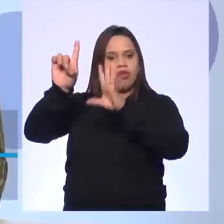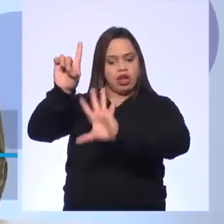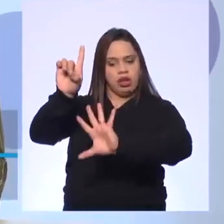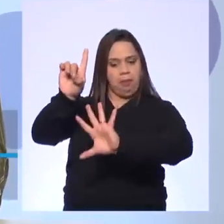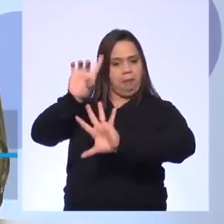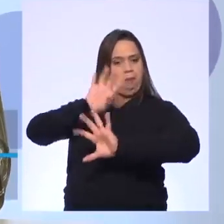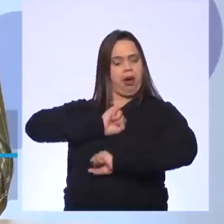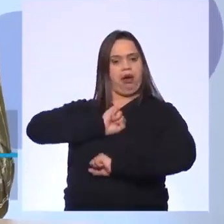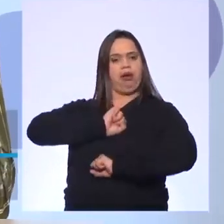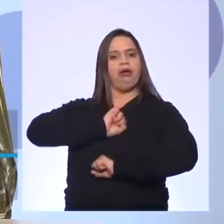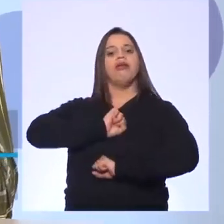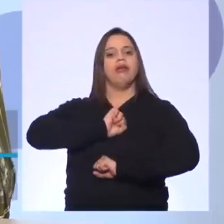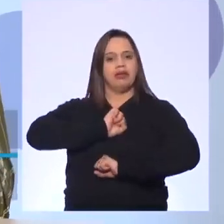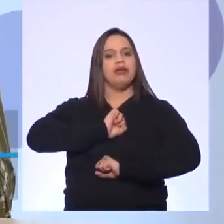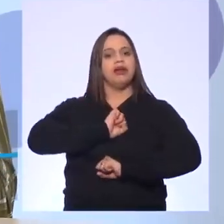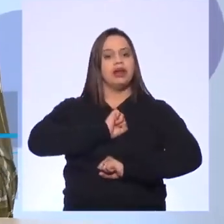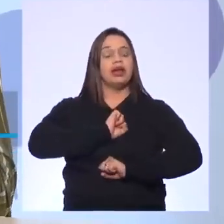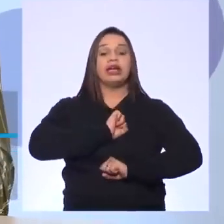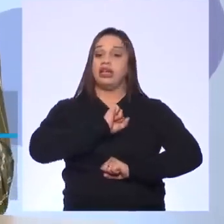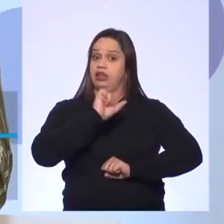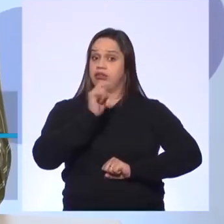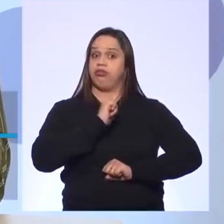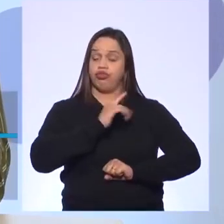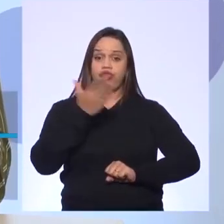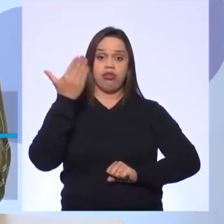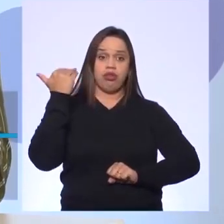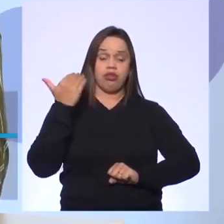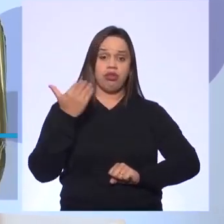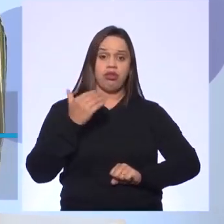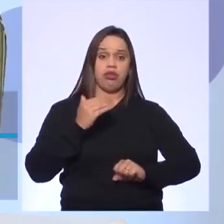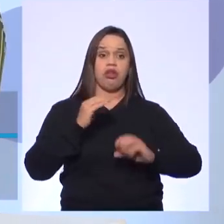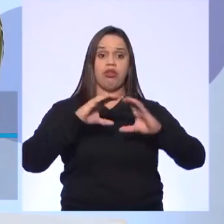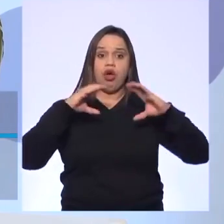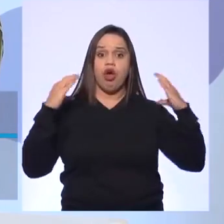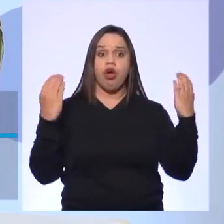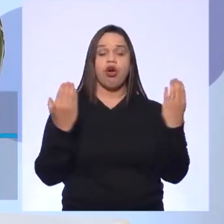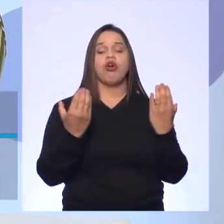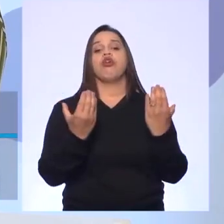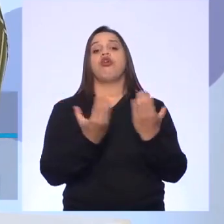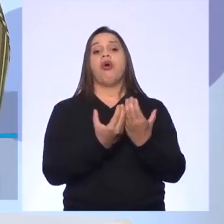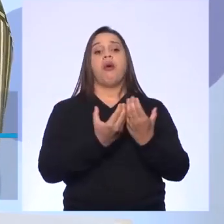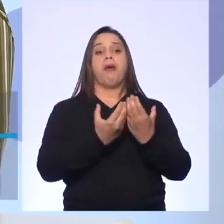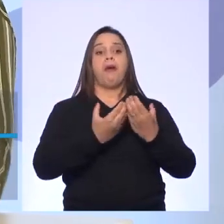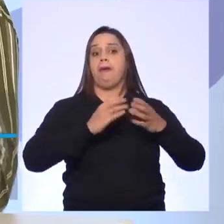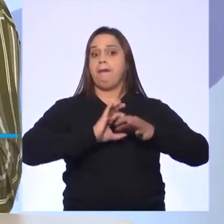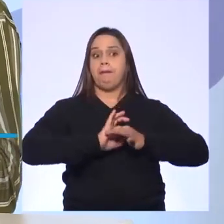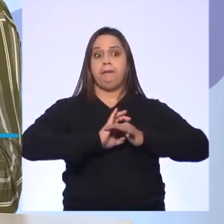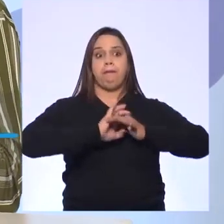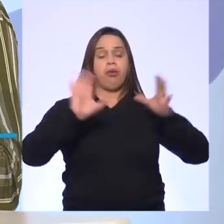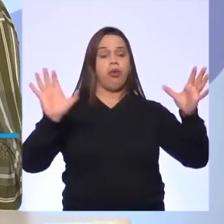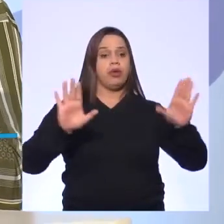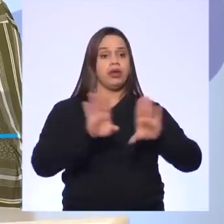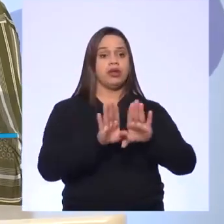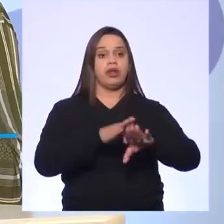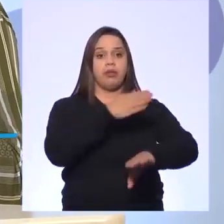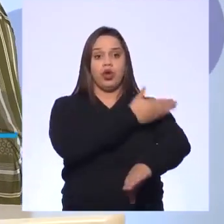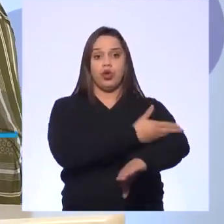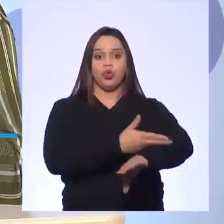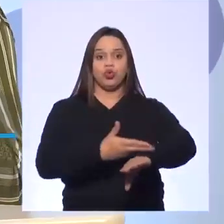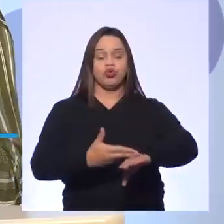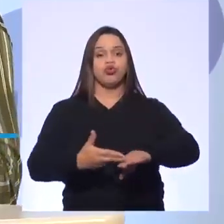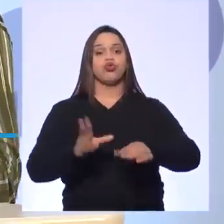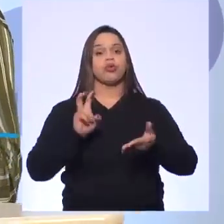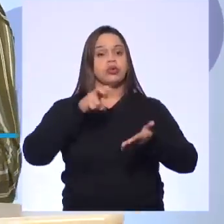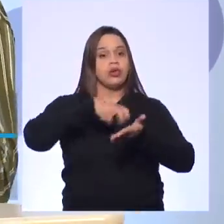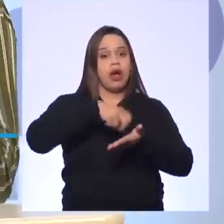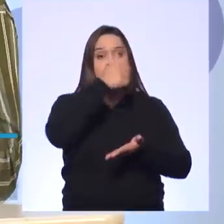mesmo assembleias, né, públicas e rituais, né, que eram feitos, sacrifícios que